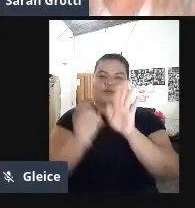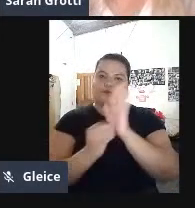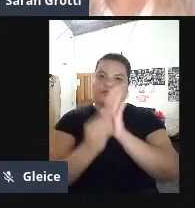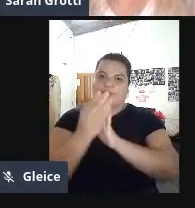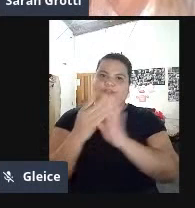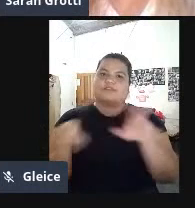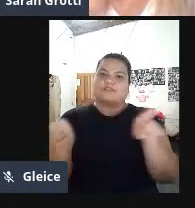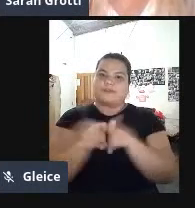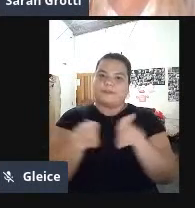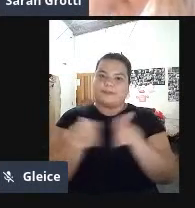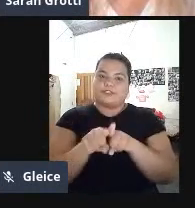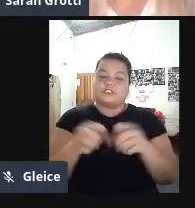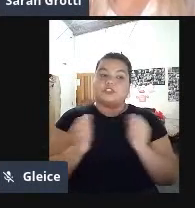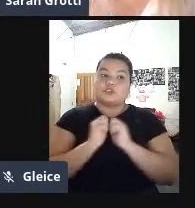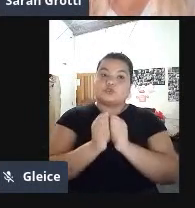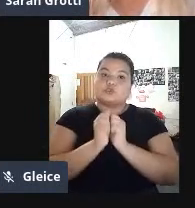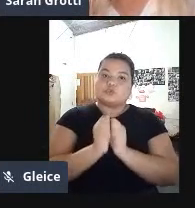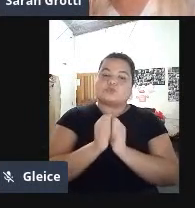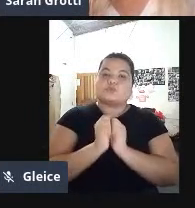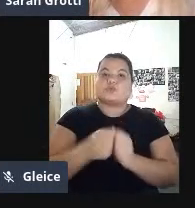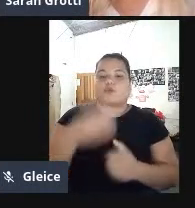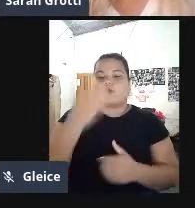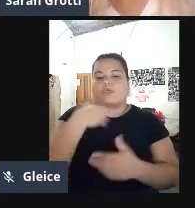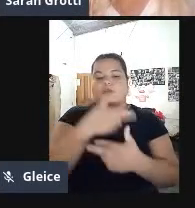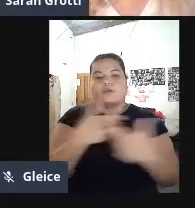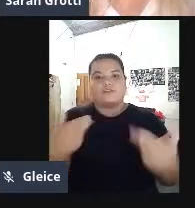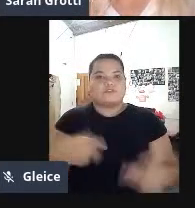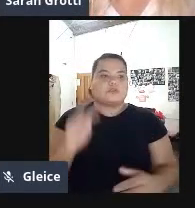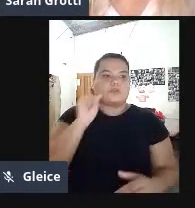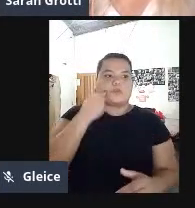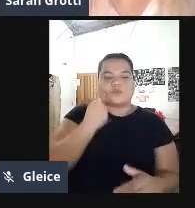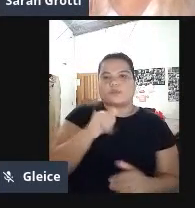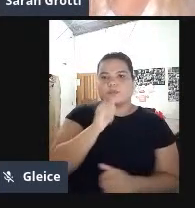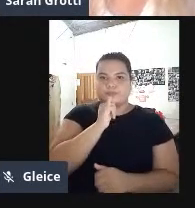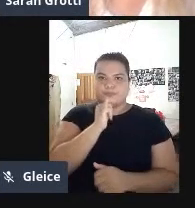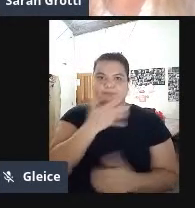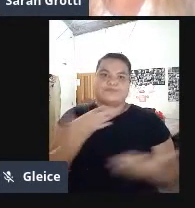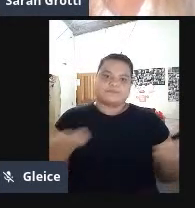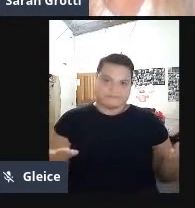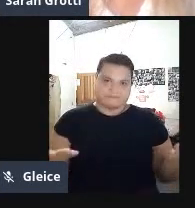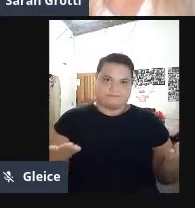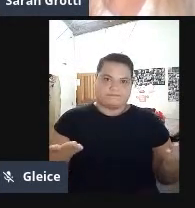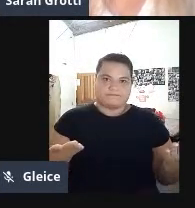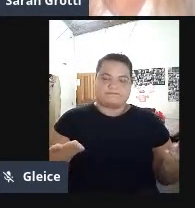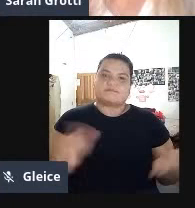ferro não M, o ferro que vem de proteína vegetal.